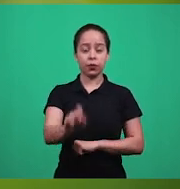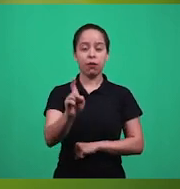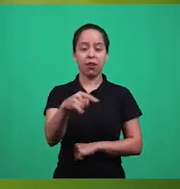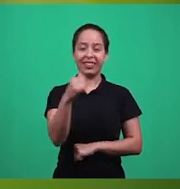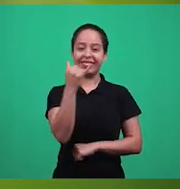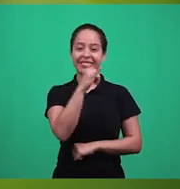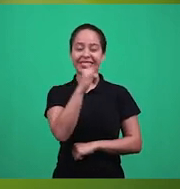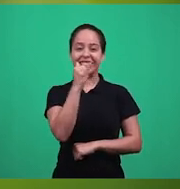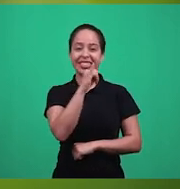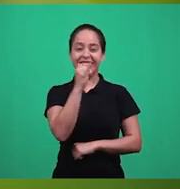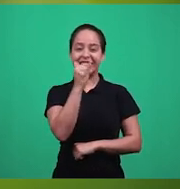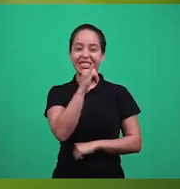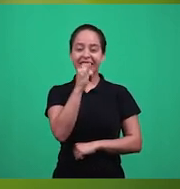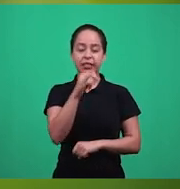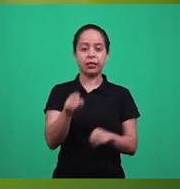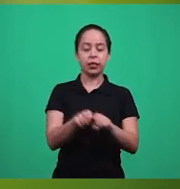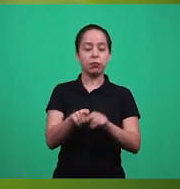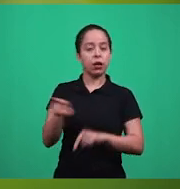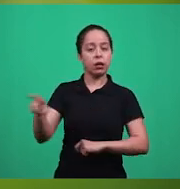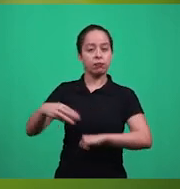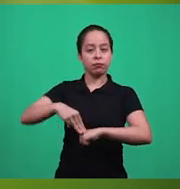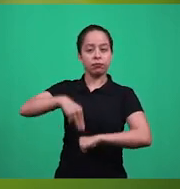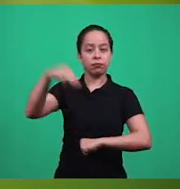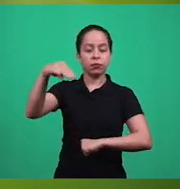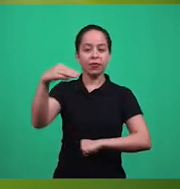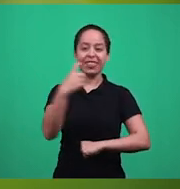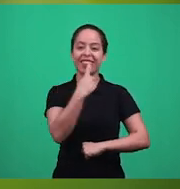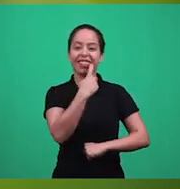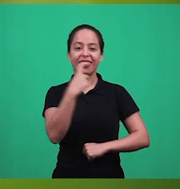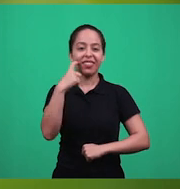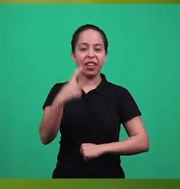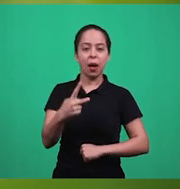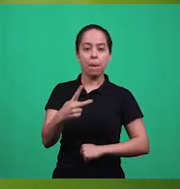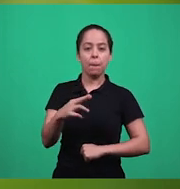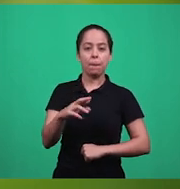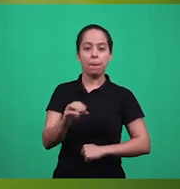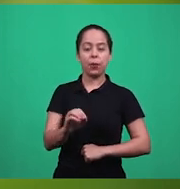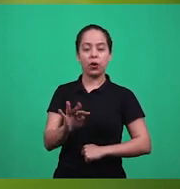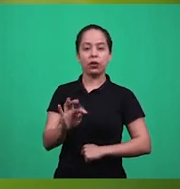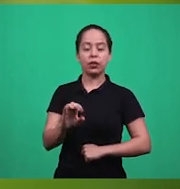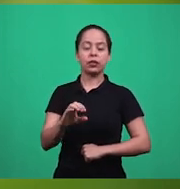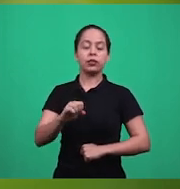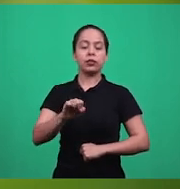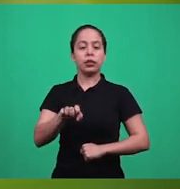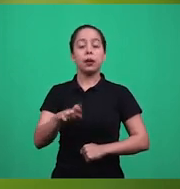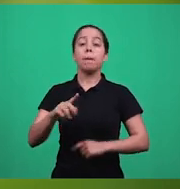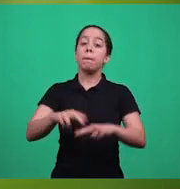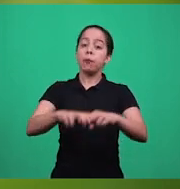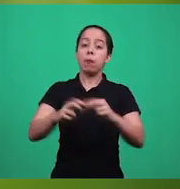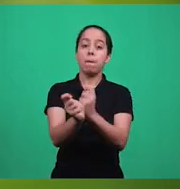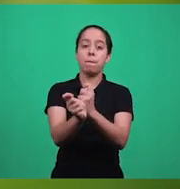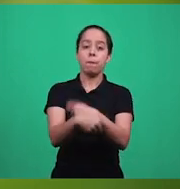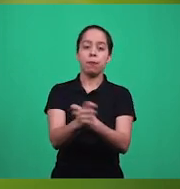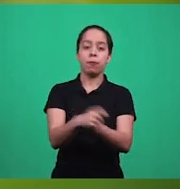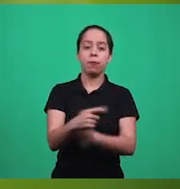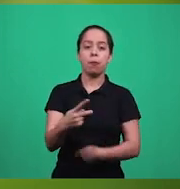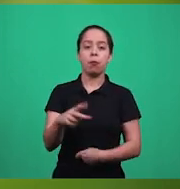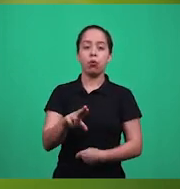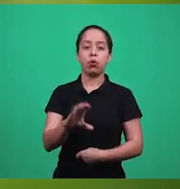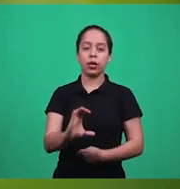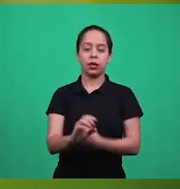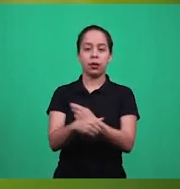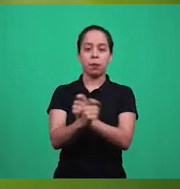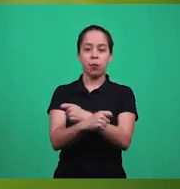em odontologia e mestre em prótese pela PUC Minas e